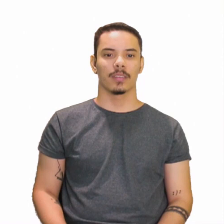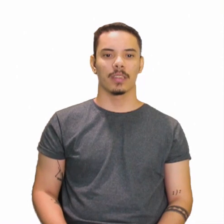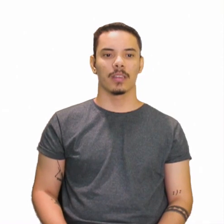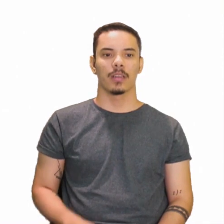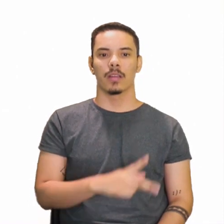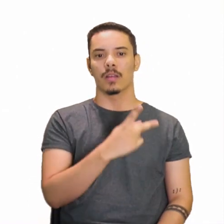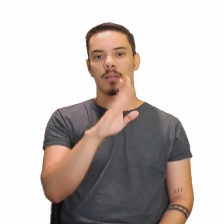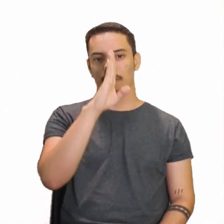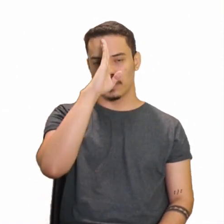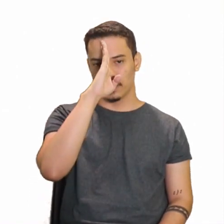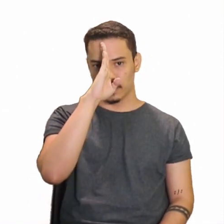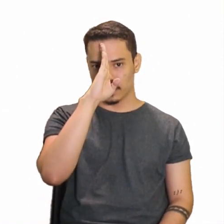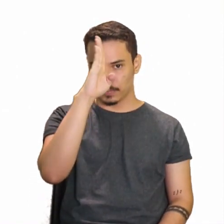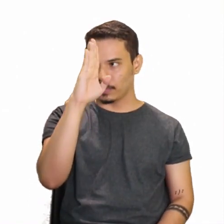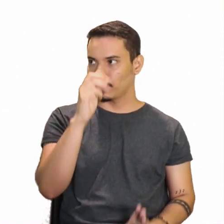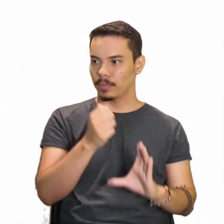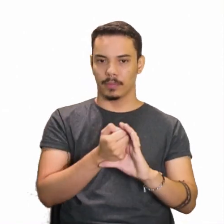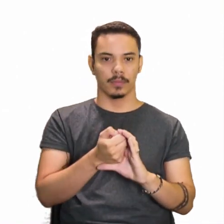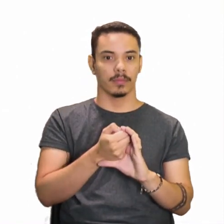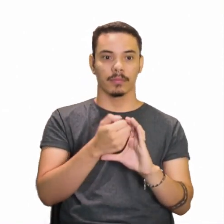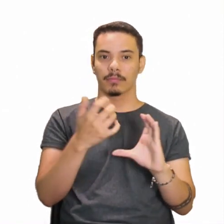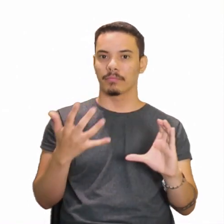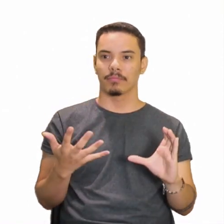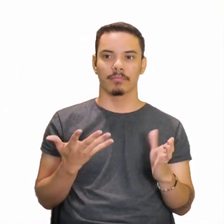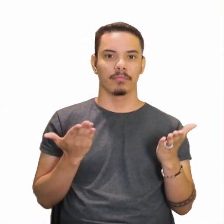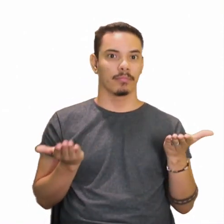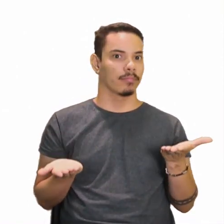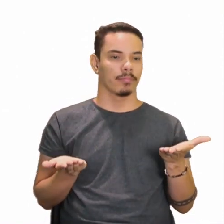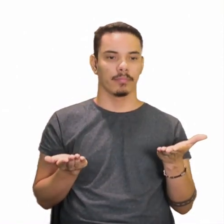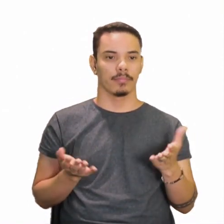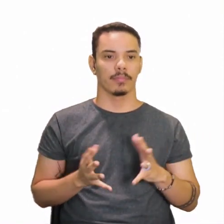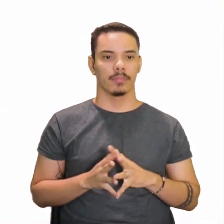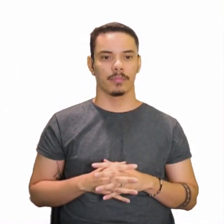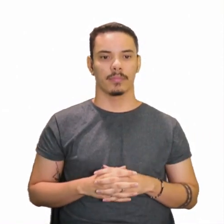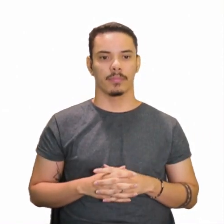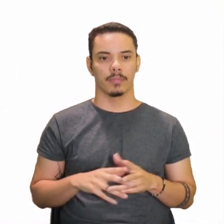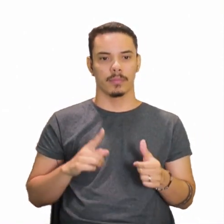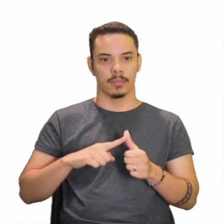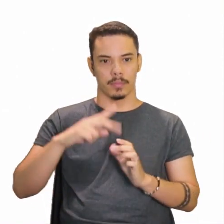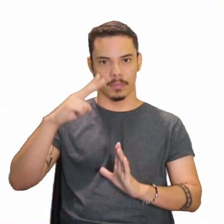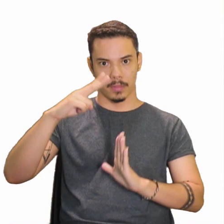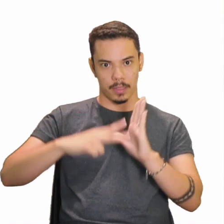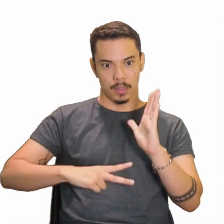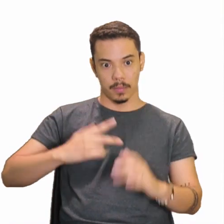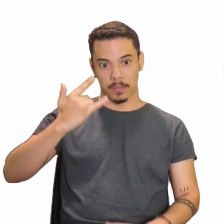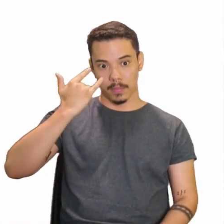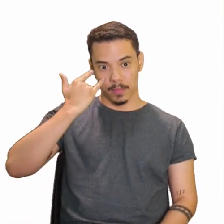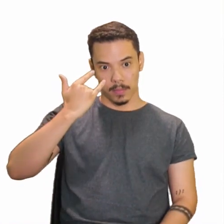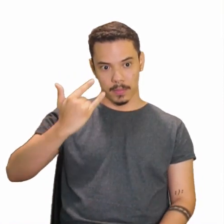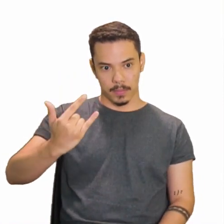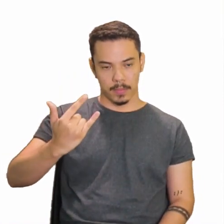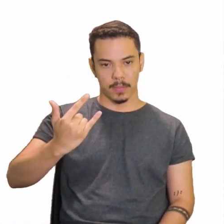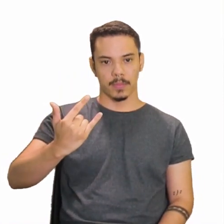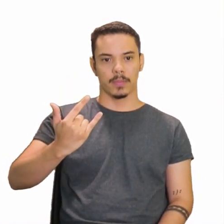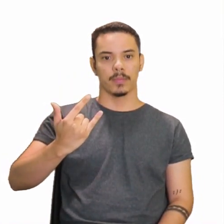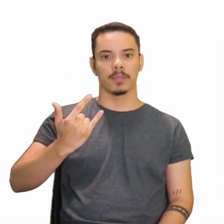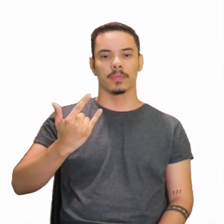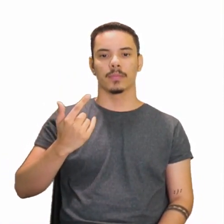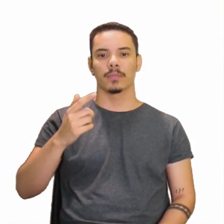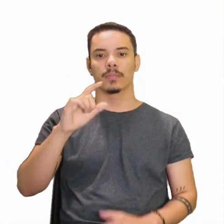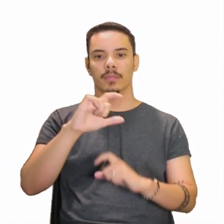Suas principais características são: A. Leitura atraente, produção em